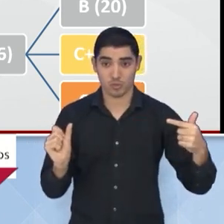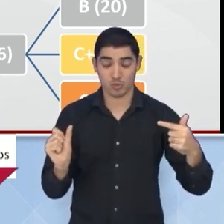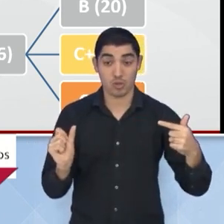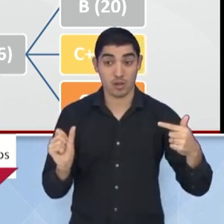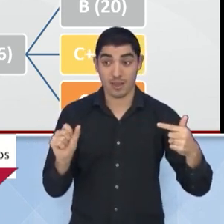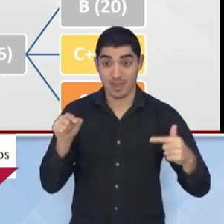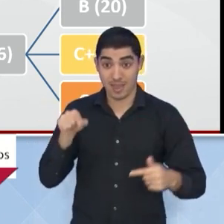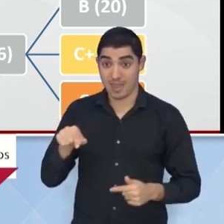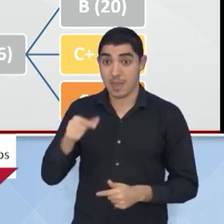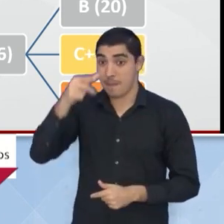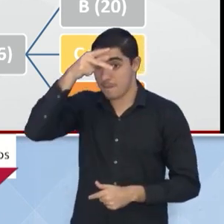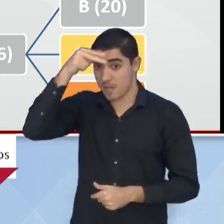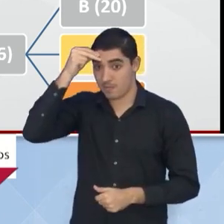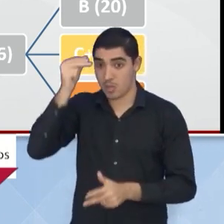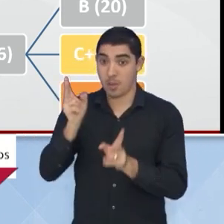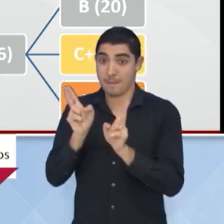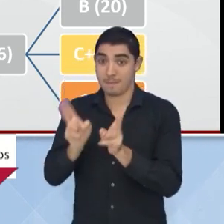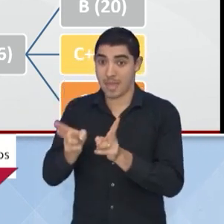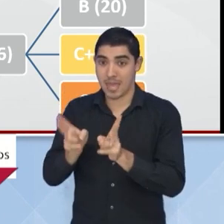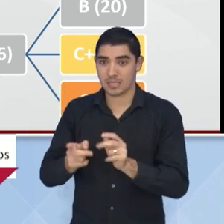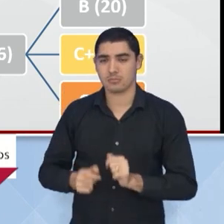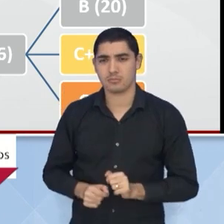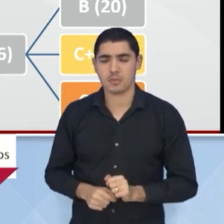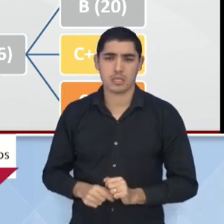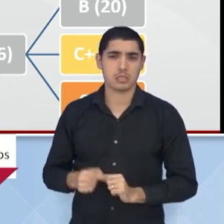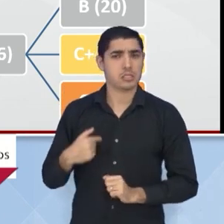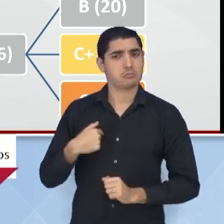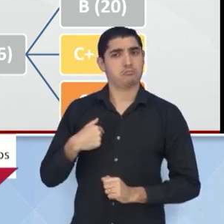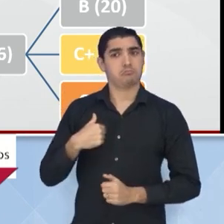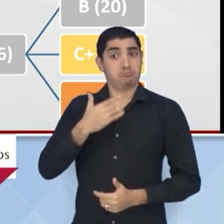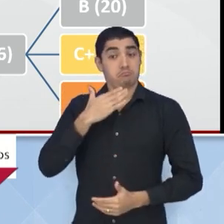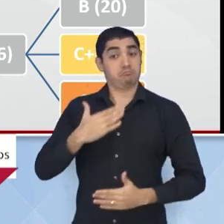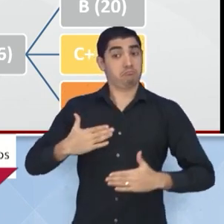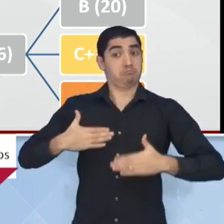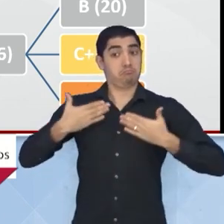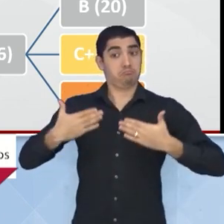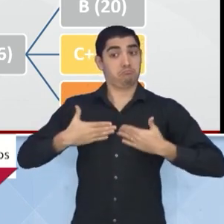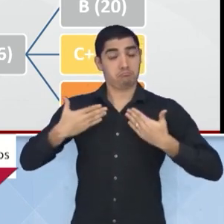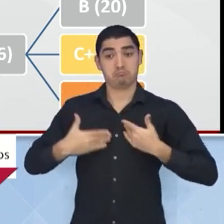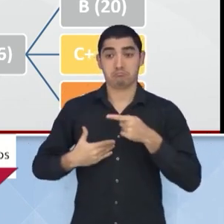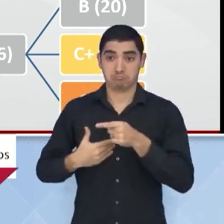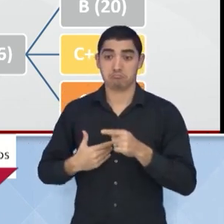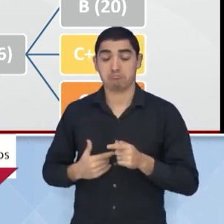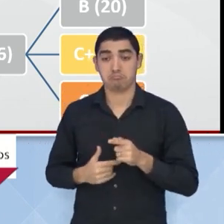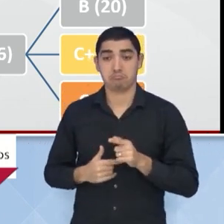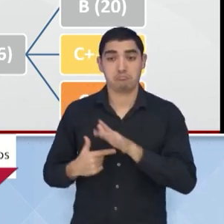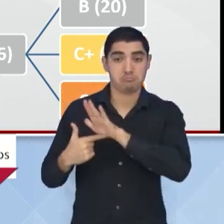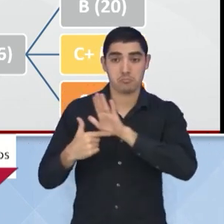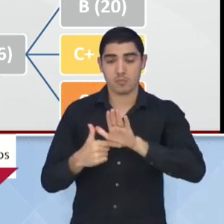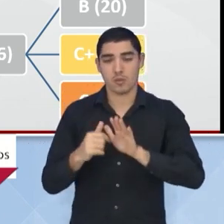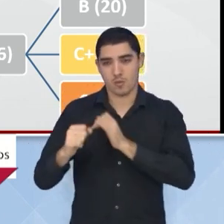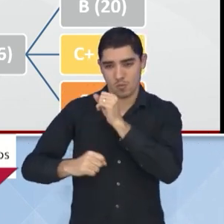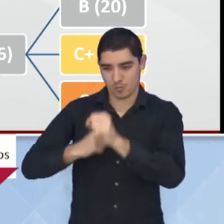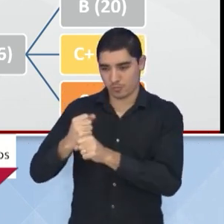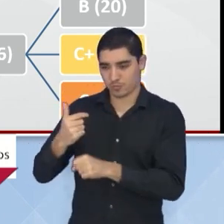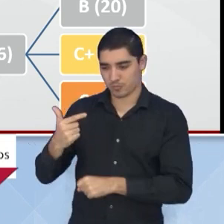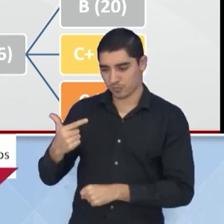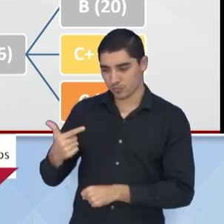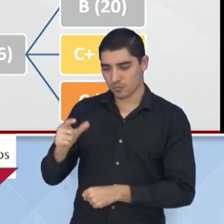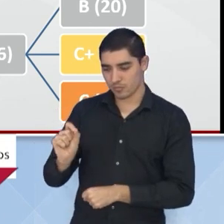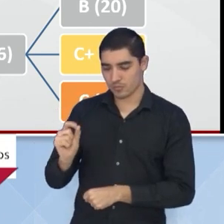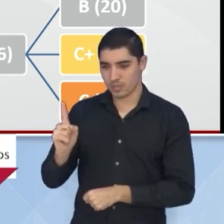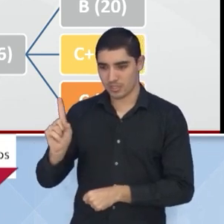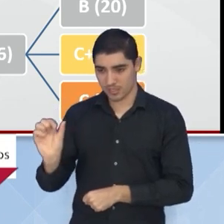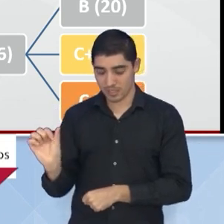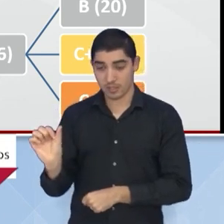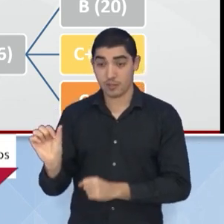Prefeito e o desempenho foi bem surpreendente pra gente eh em 2016 tivemos 28